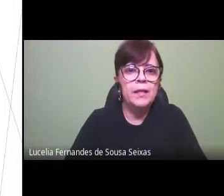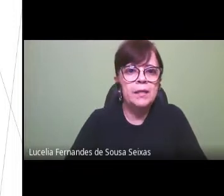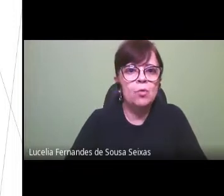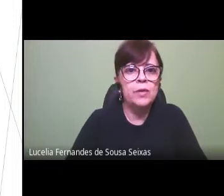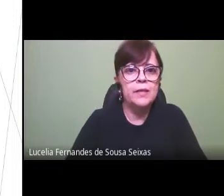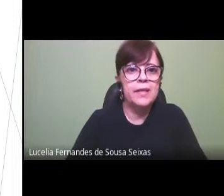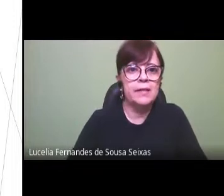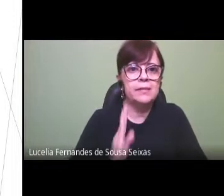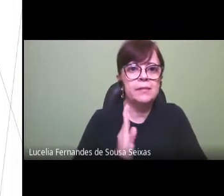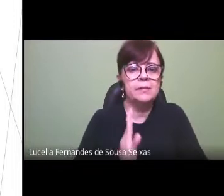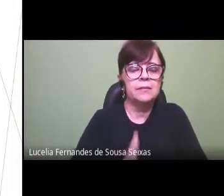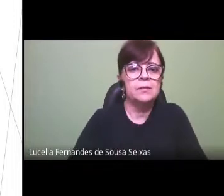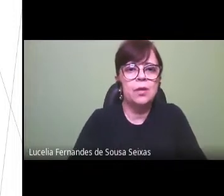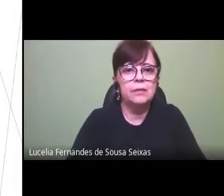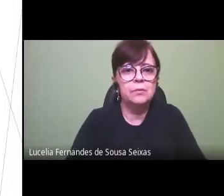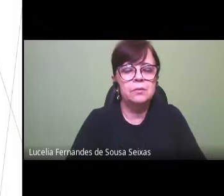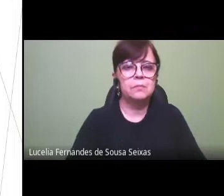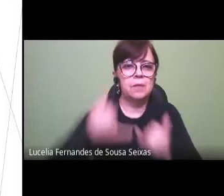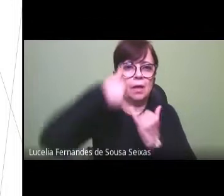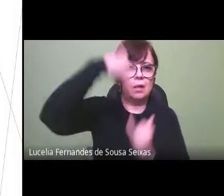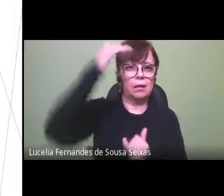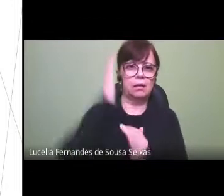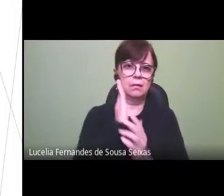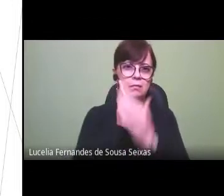É uma linha, quando ela está assim, do lado.